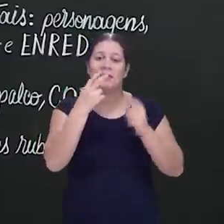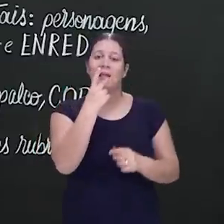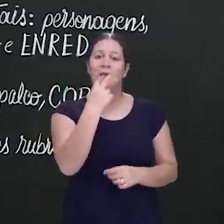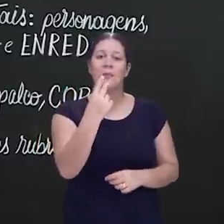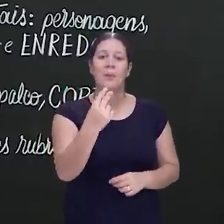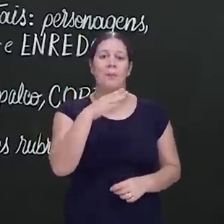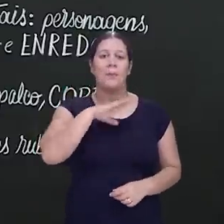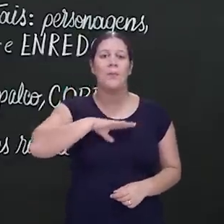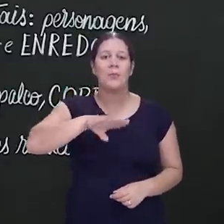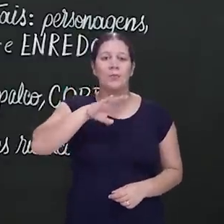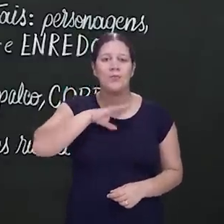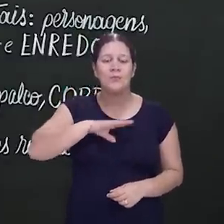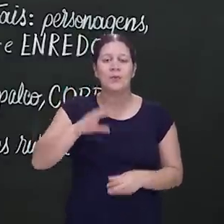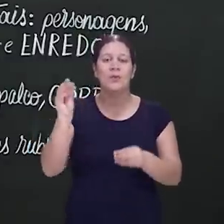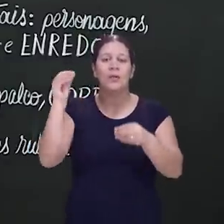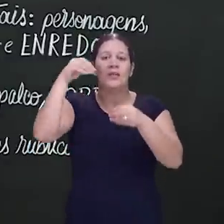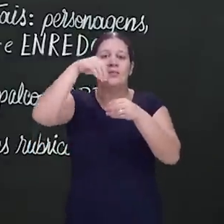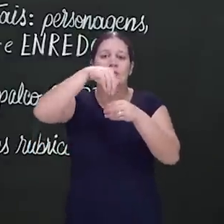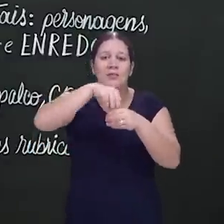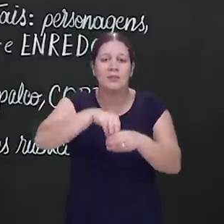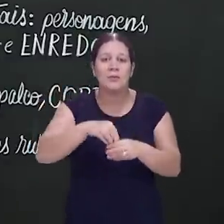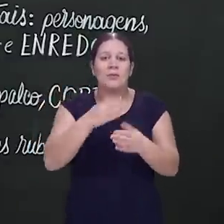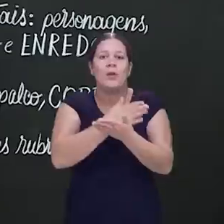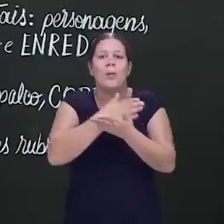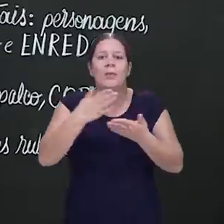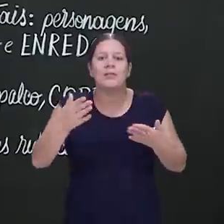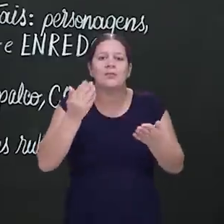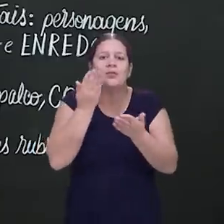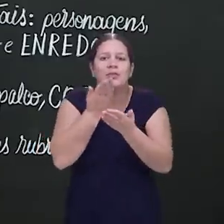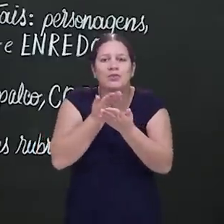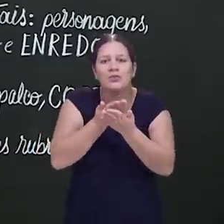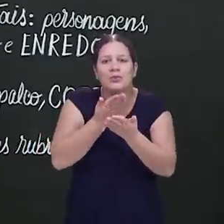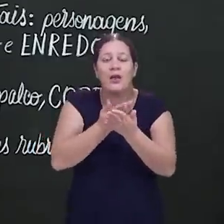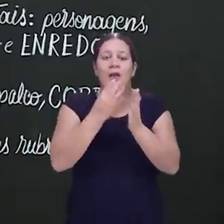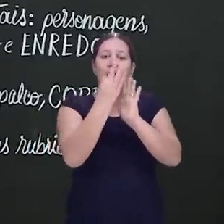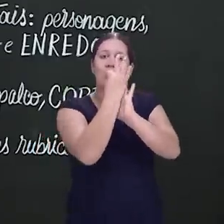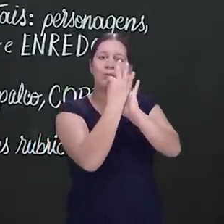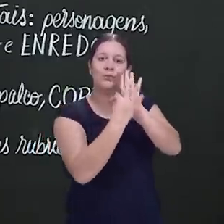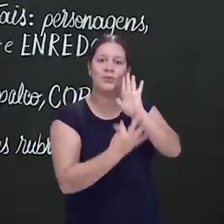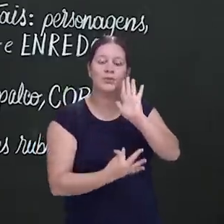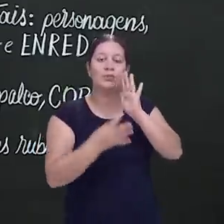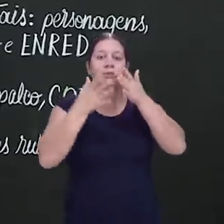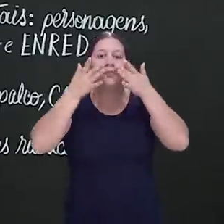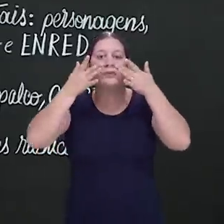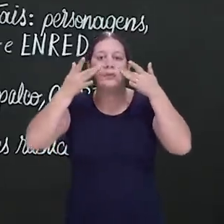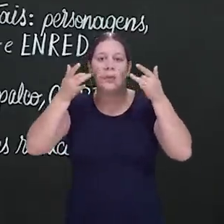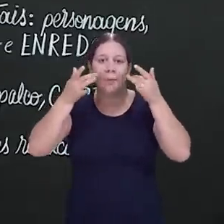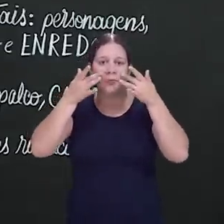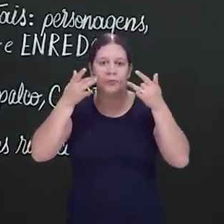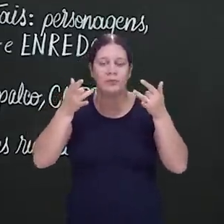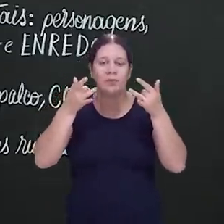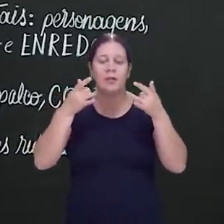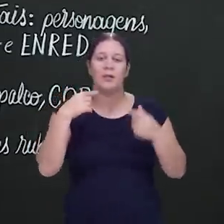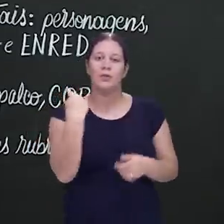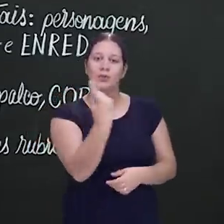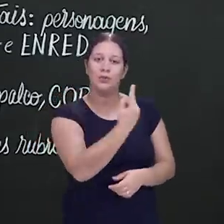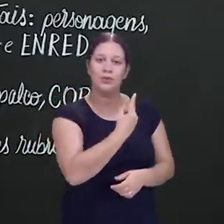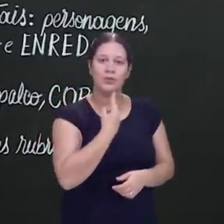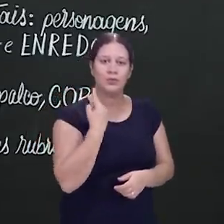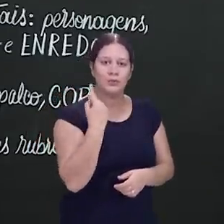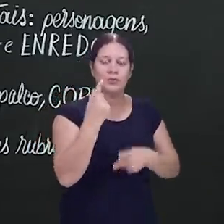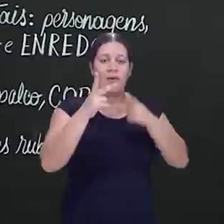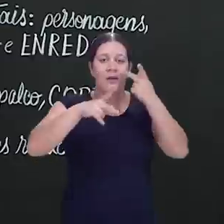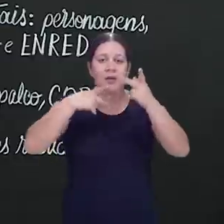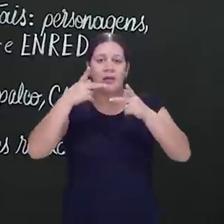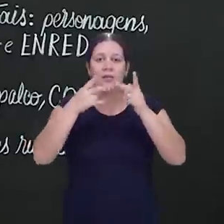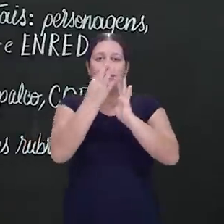língua portuguesa, o teatro entra a partir do momento que a gente começa a estudar o texto dramático. Quando a gente fala em texto dramático,